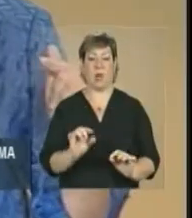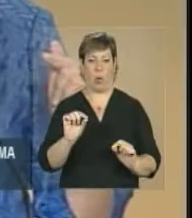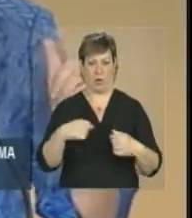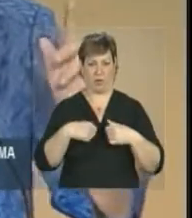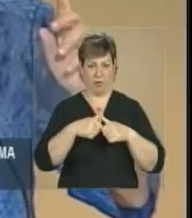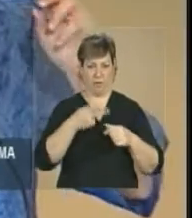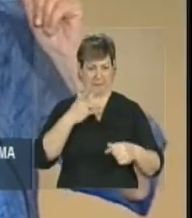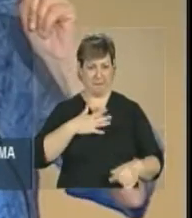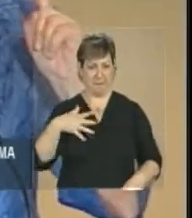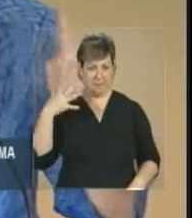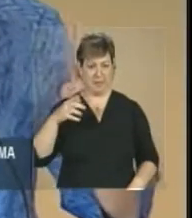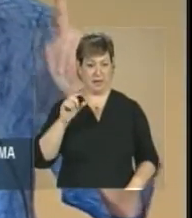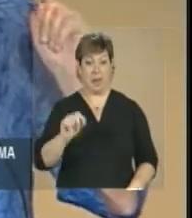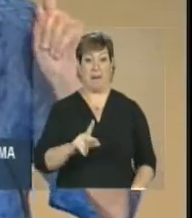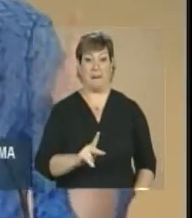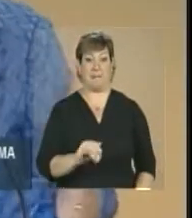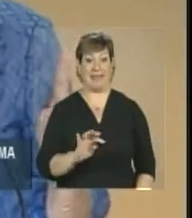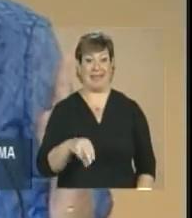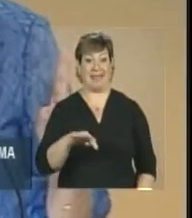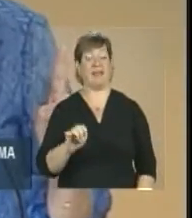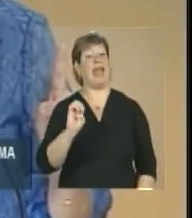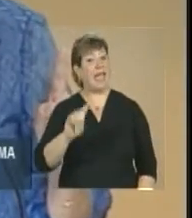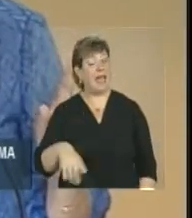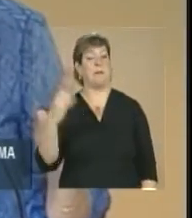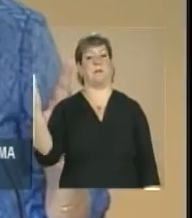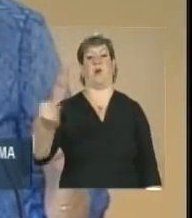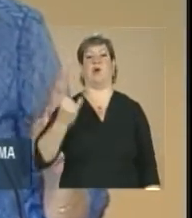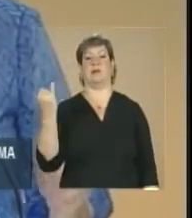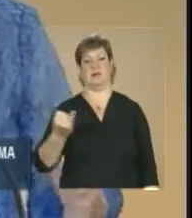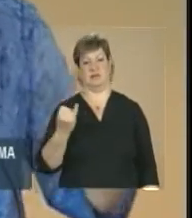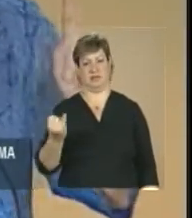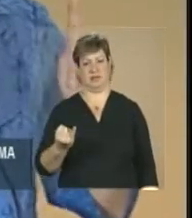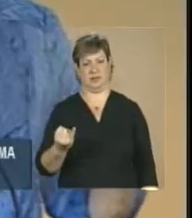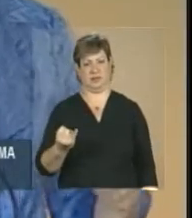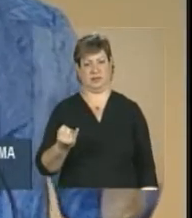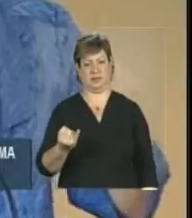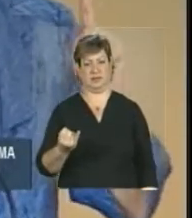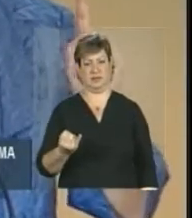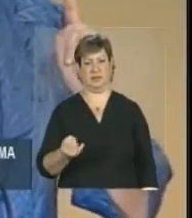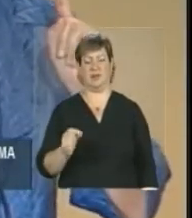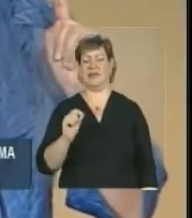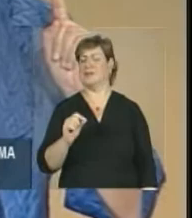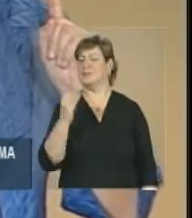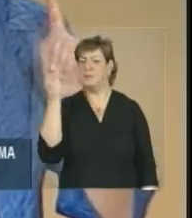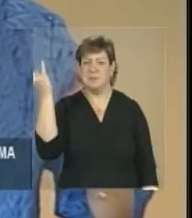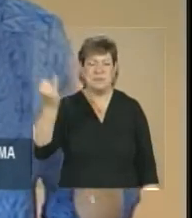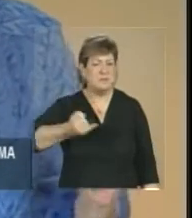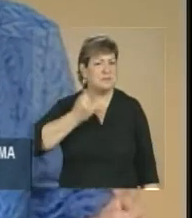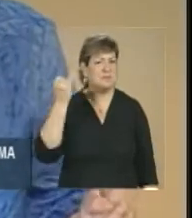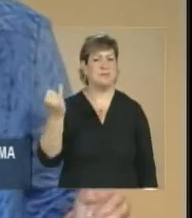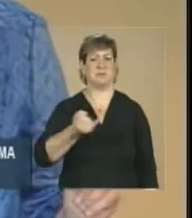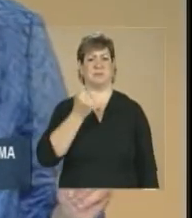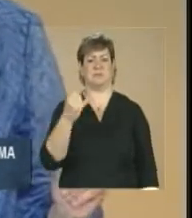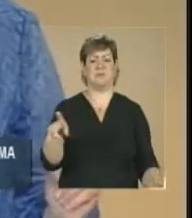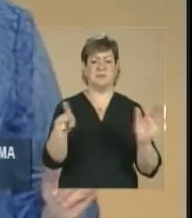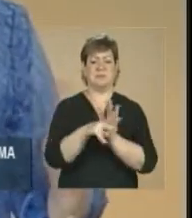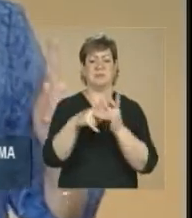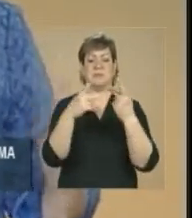na minha fala é que patente é importante, que patente é